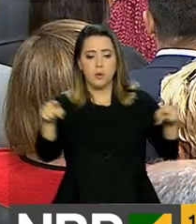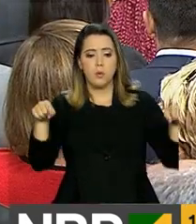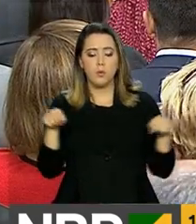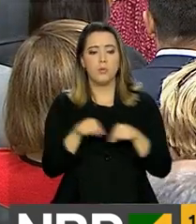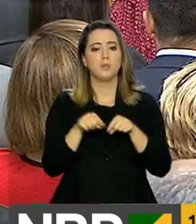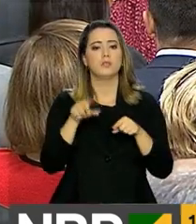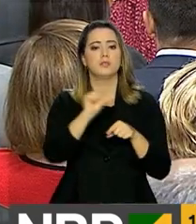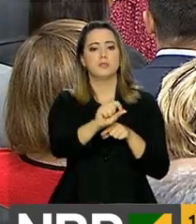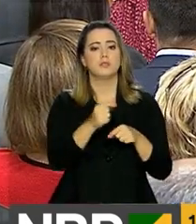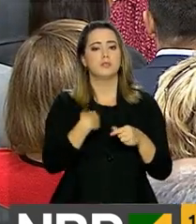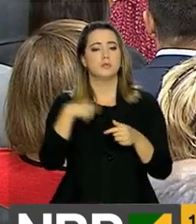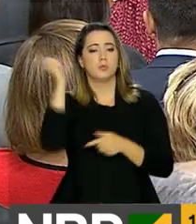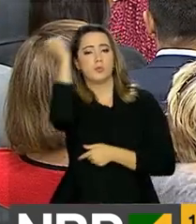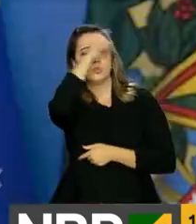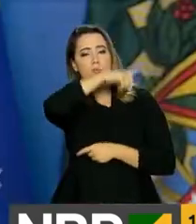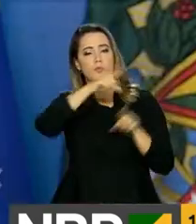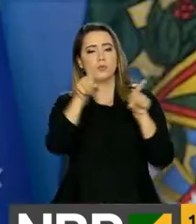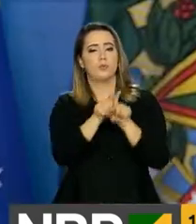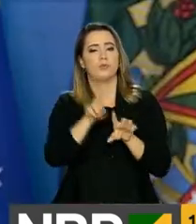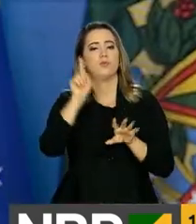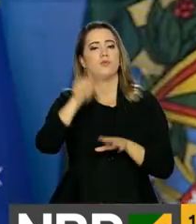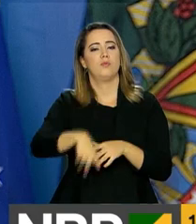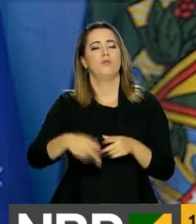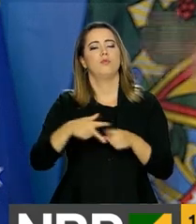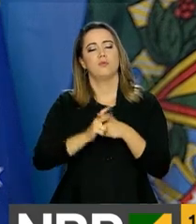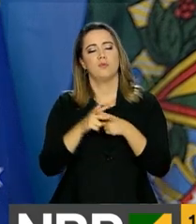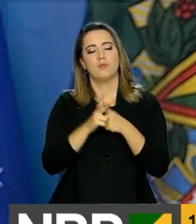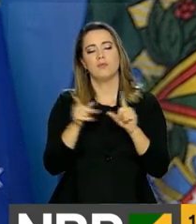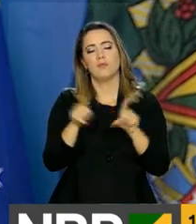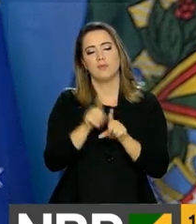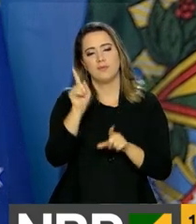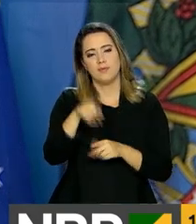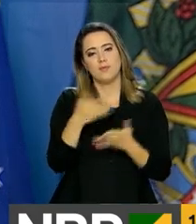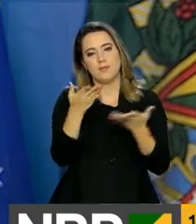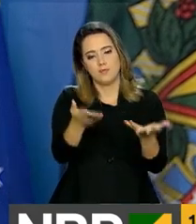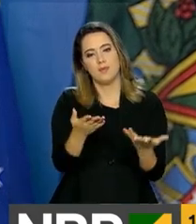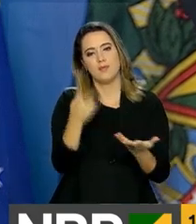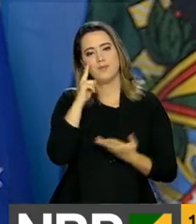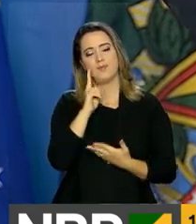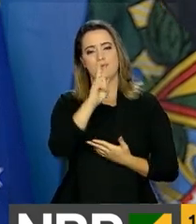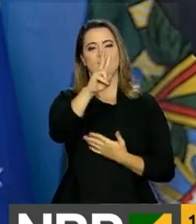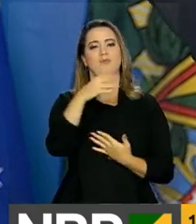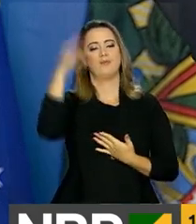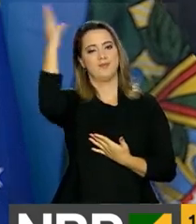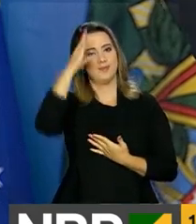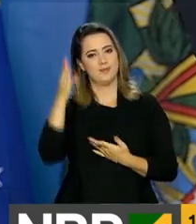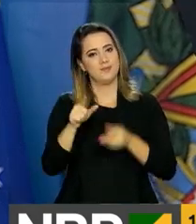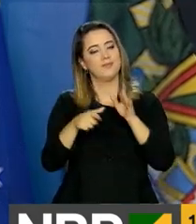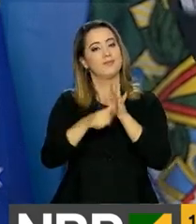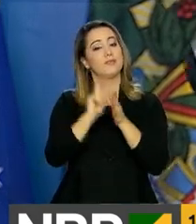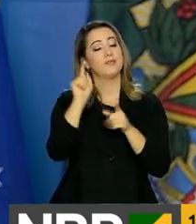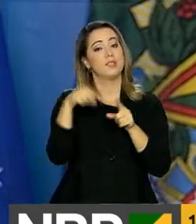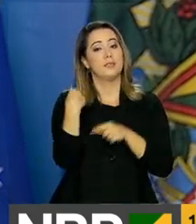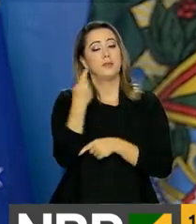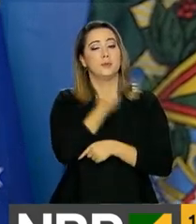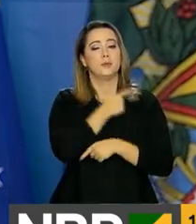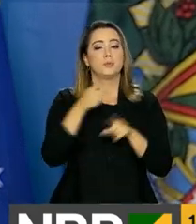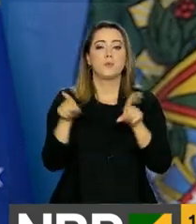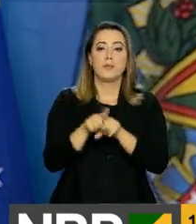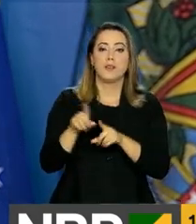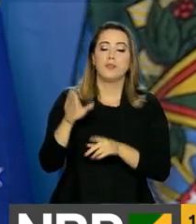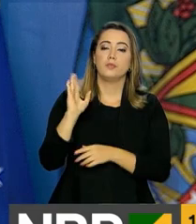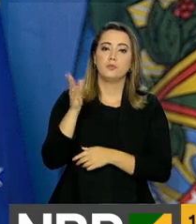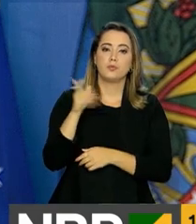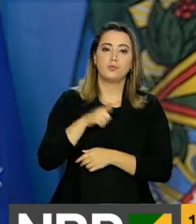ficou com dificuldades na reforma é assim e vejo que no brasil desde a reforma do brasil as reformas que nós